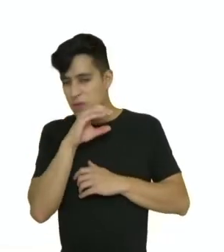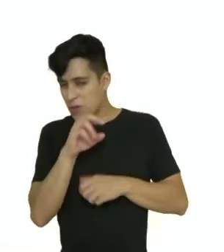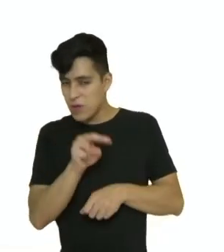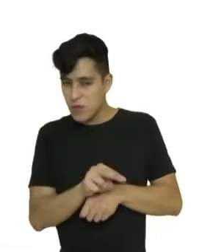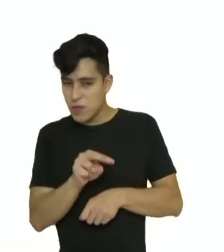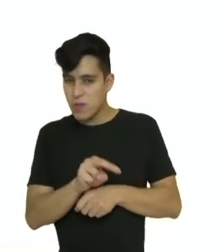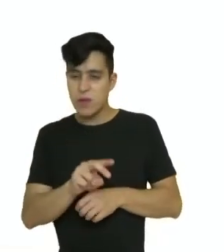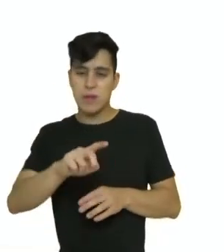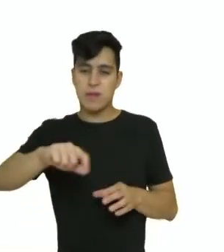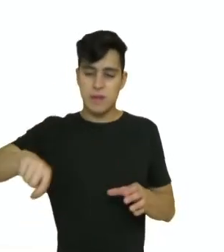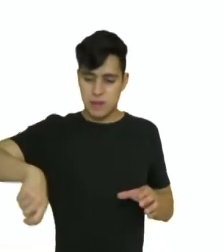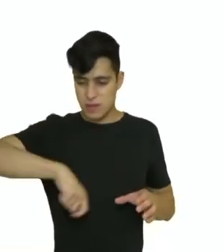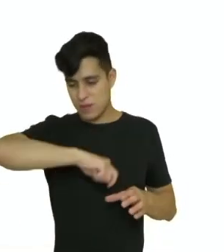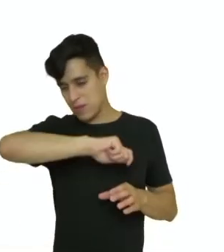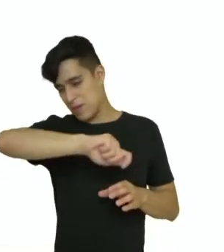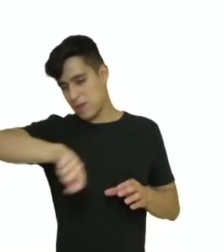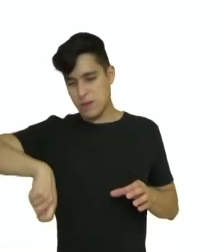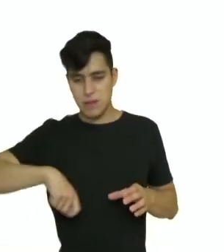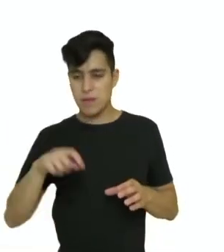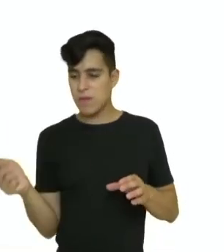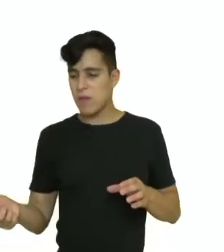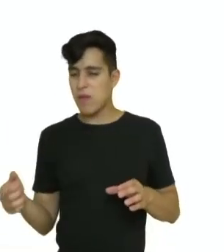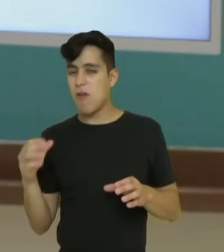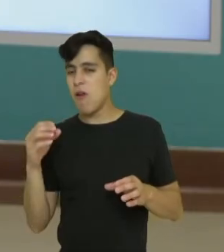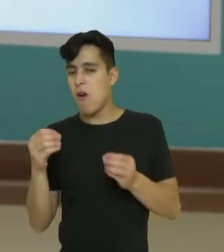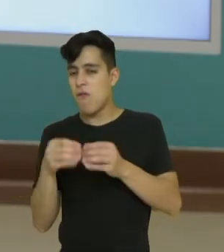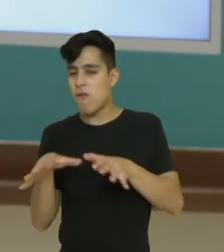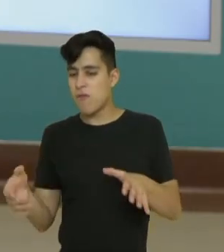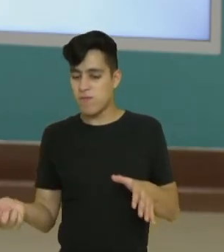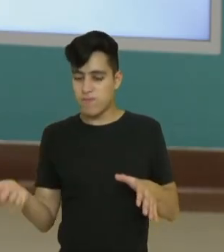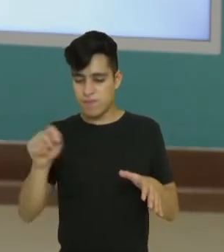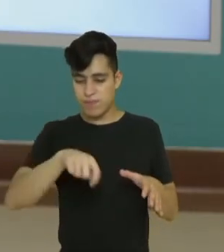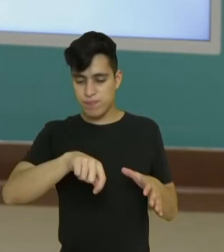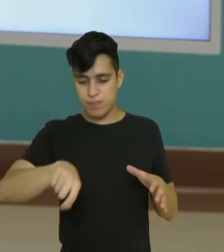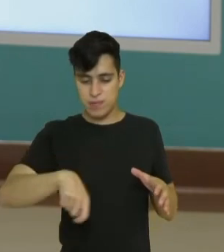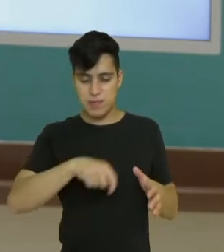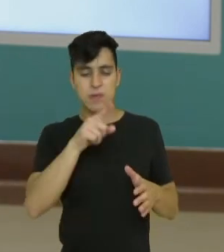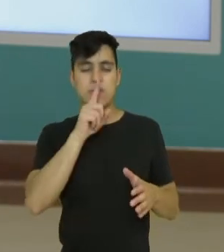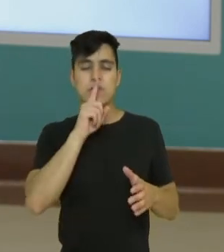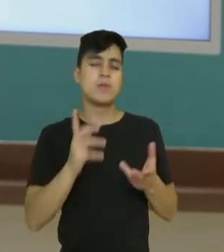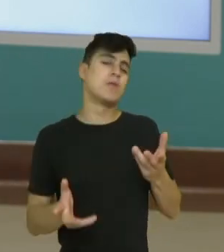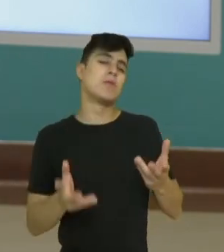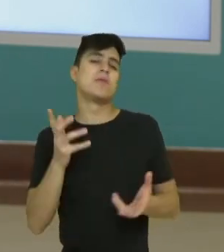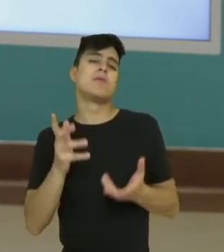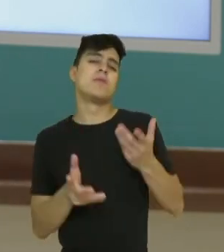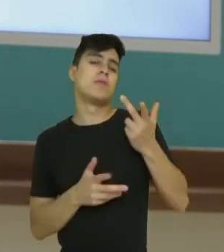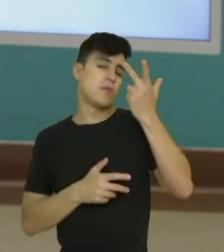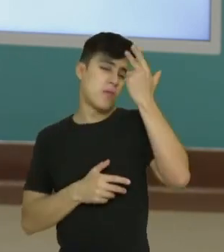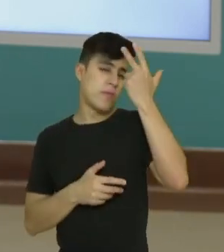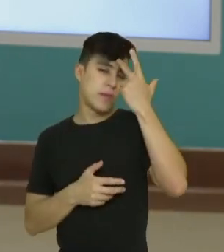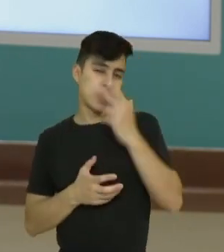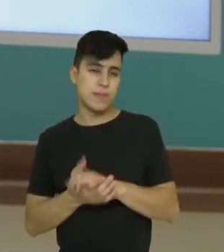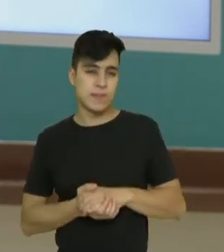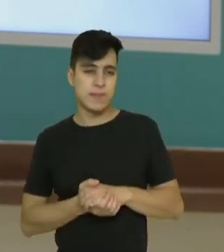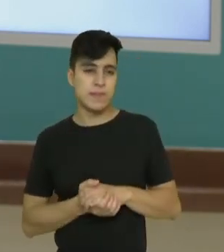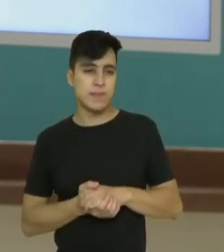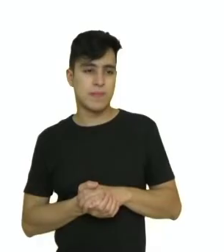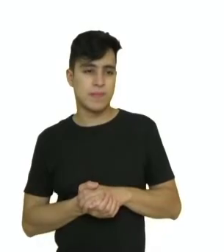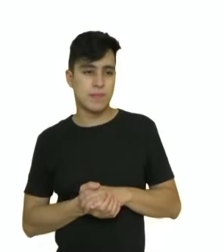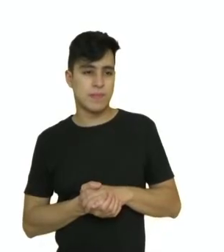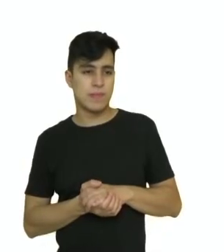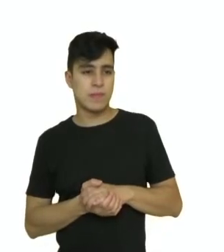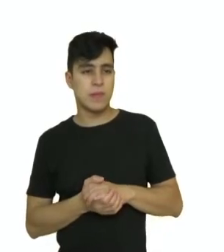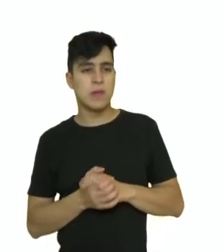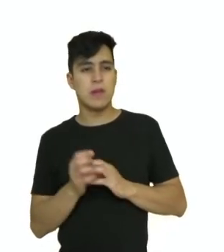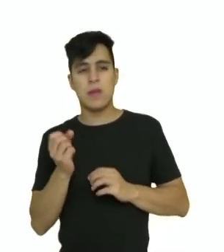e com auxílio de uma colher, mergulhe o ovo e abaixe o fogo. Então é cozinhar um ovo normalmente. Conte